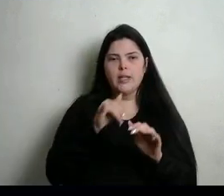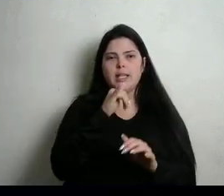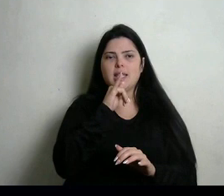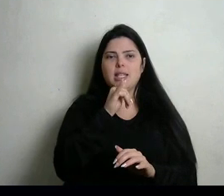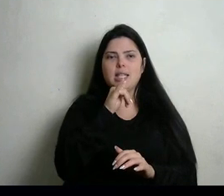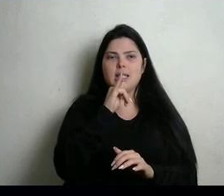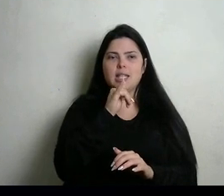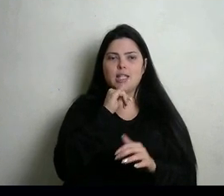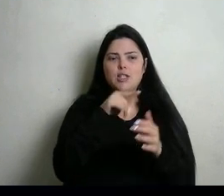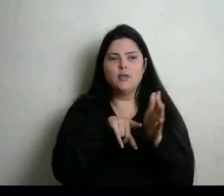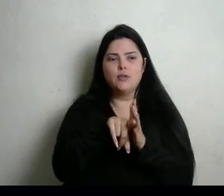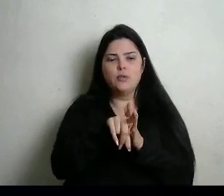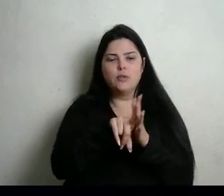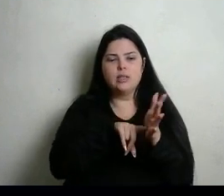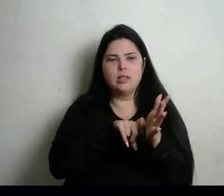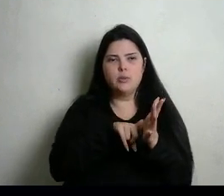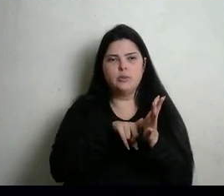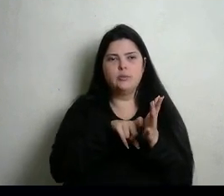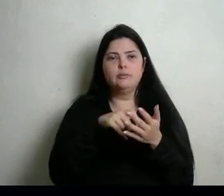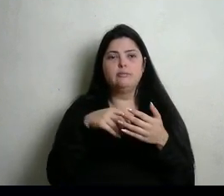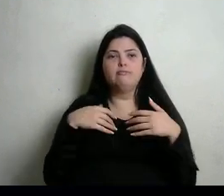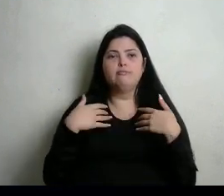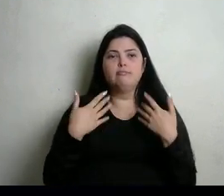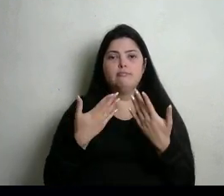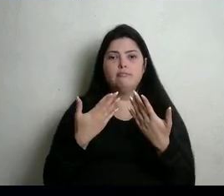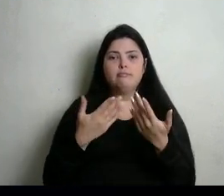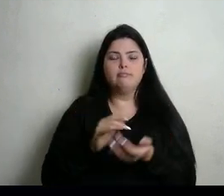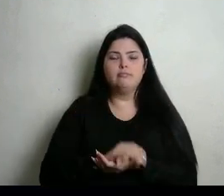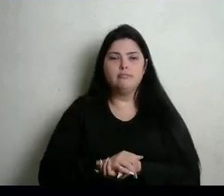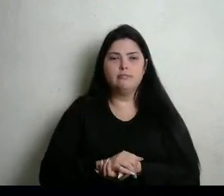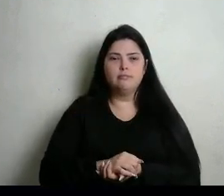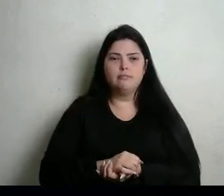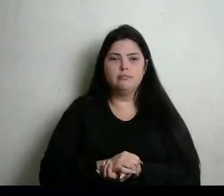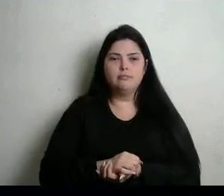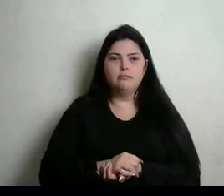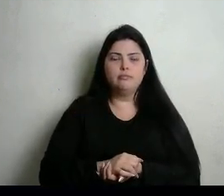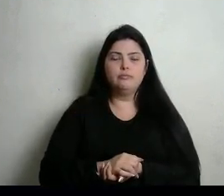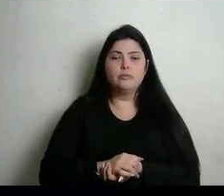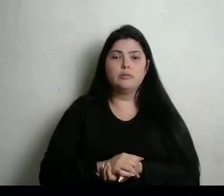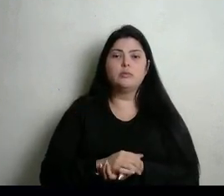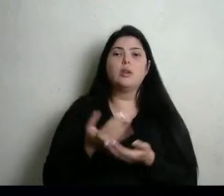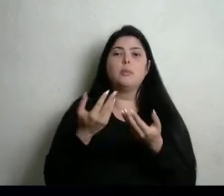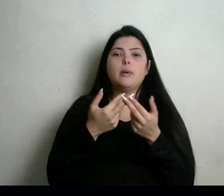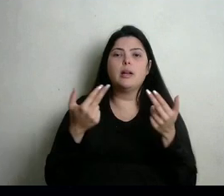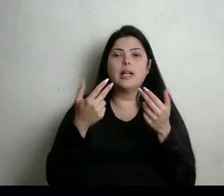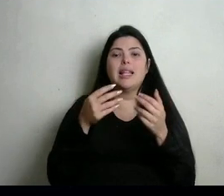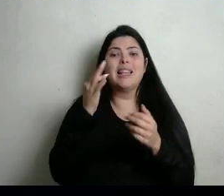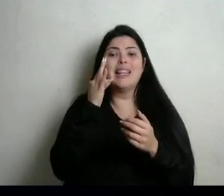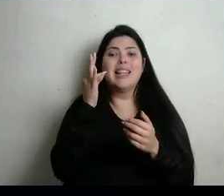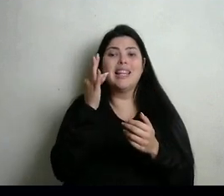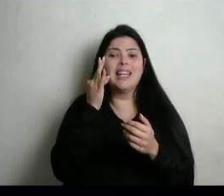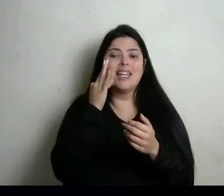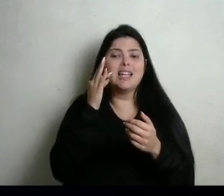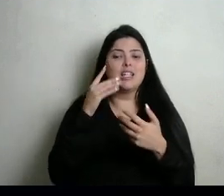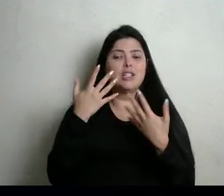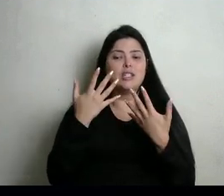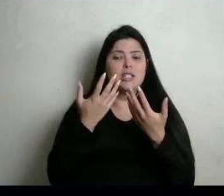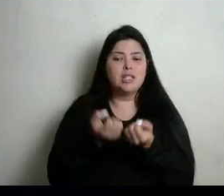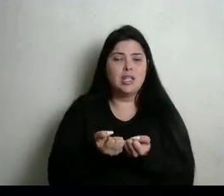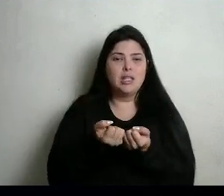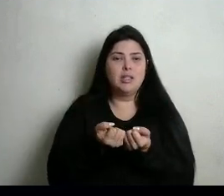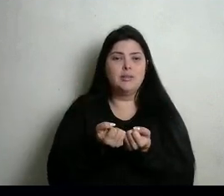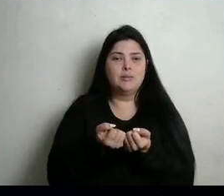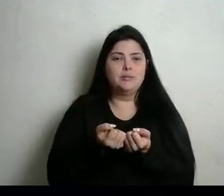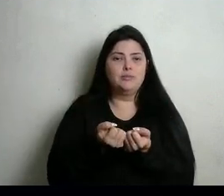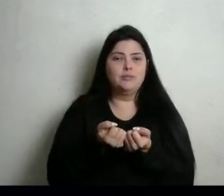funções. E isso daqui é uma dívida técnica que a gente assume e que lá